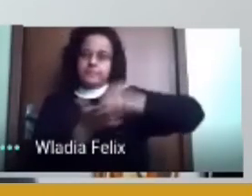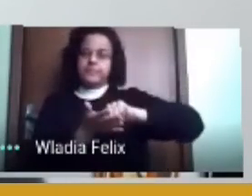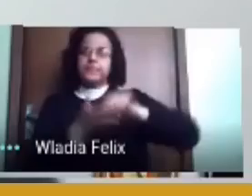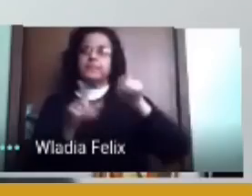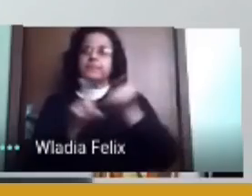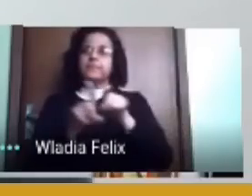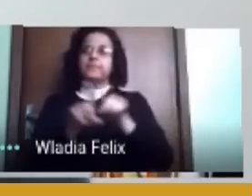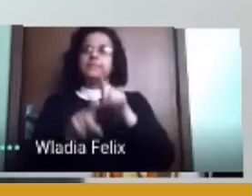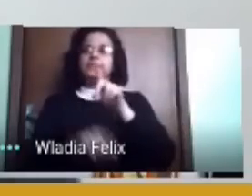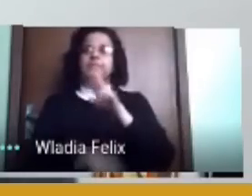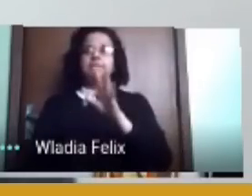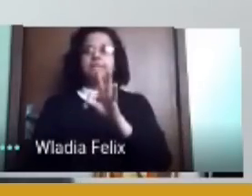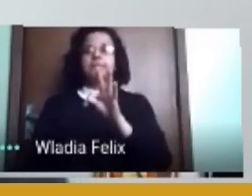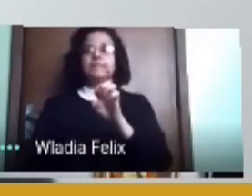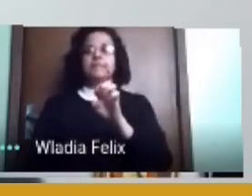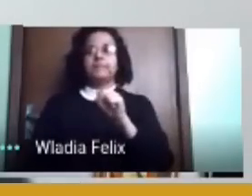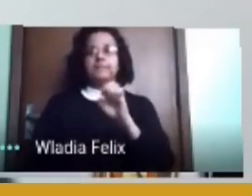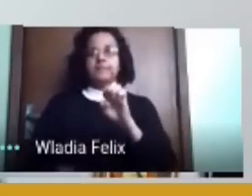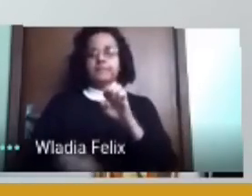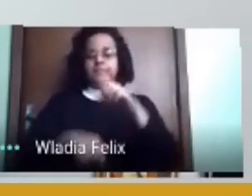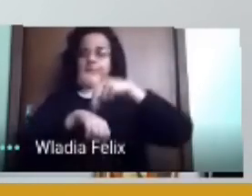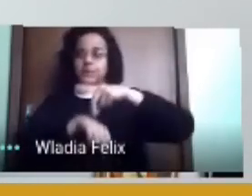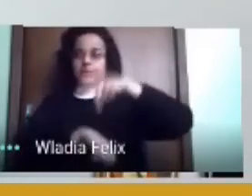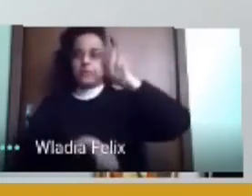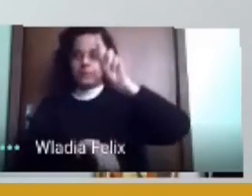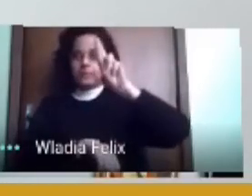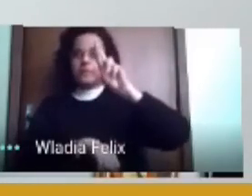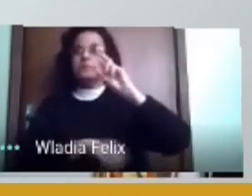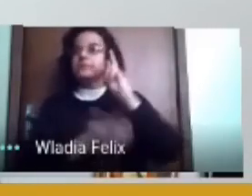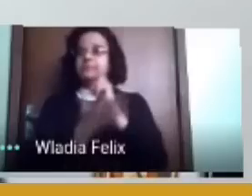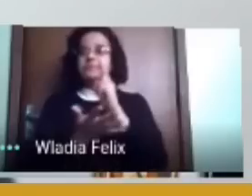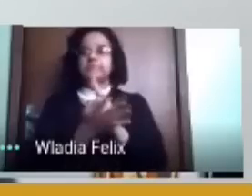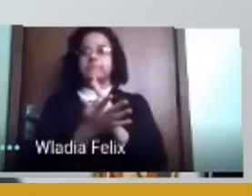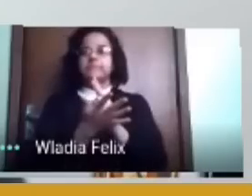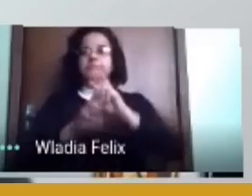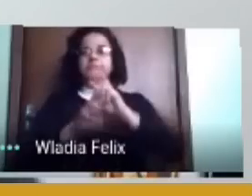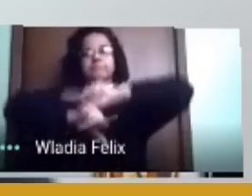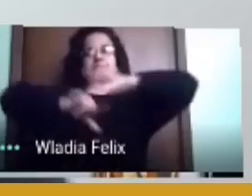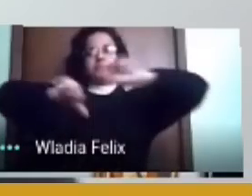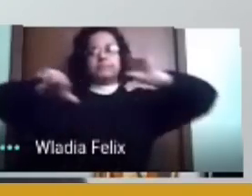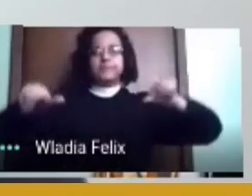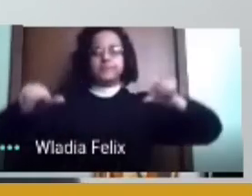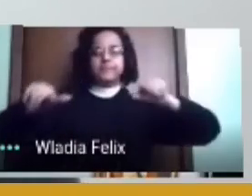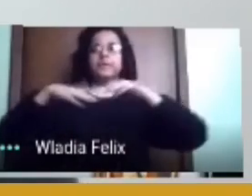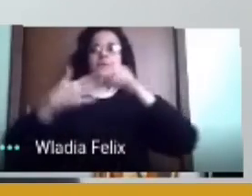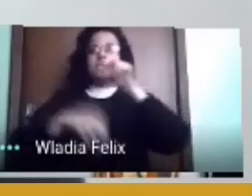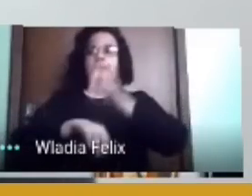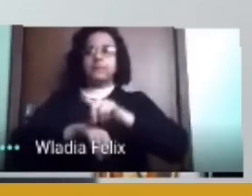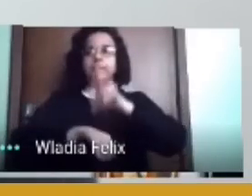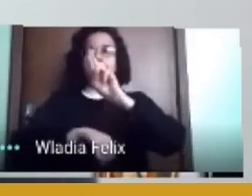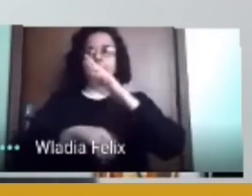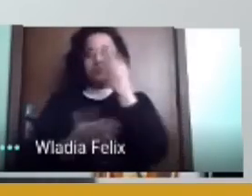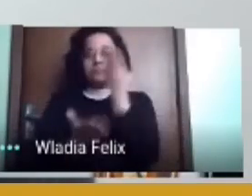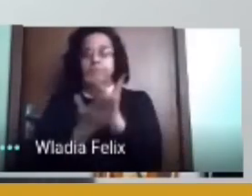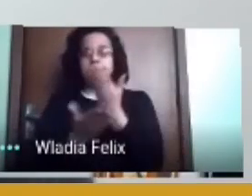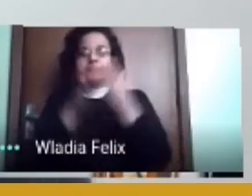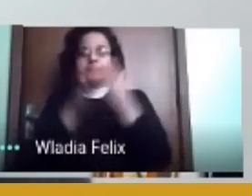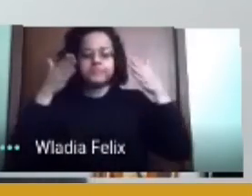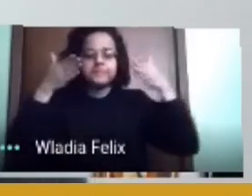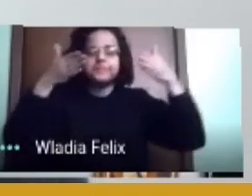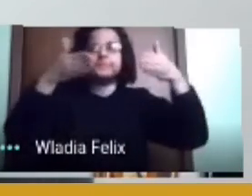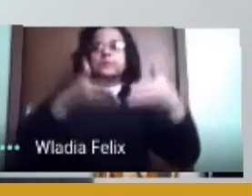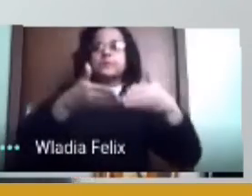da diversidade. E no doutorado eu estudei um pouco mais específico a questão da violência sexual contra crianças e adolescentes.